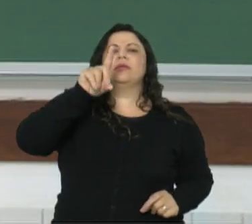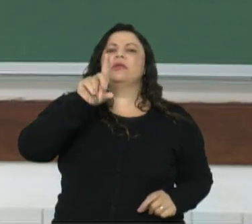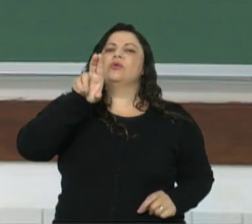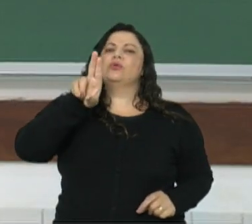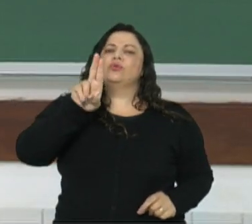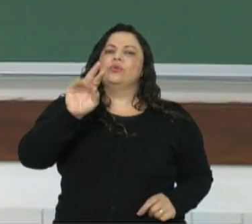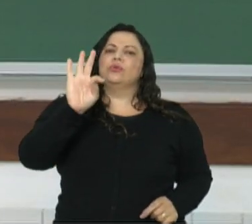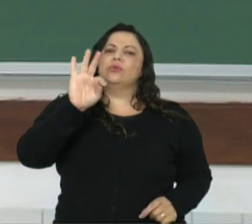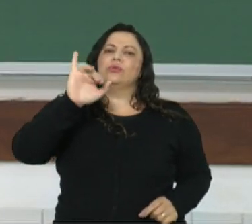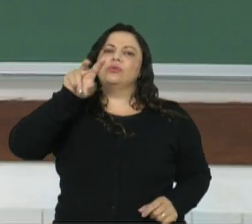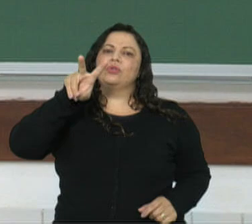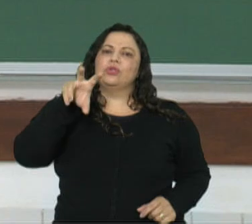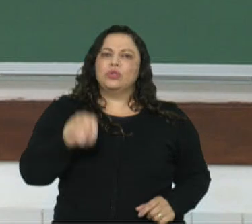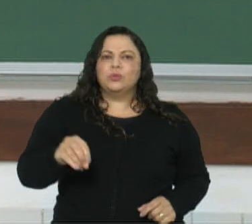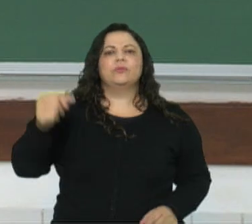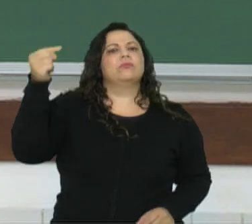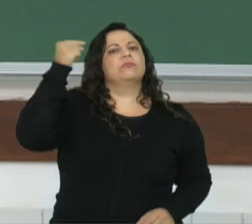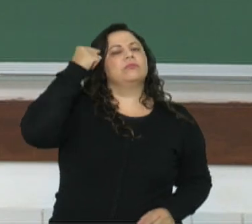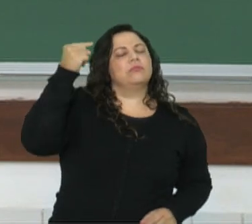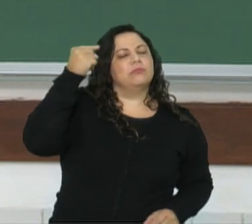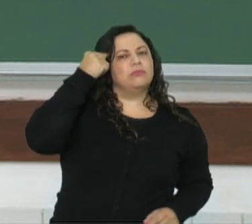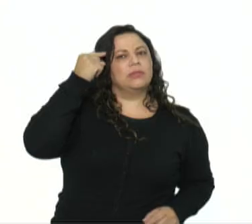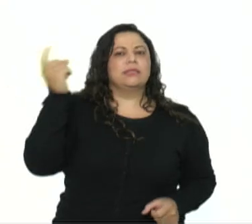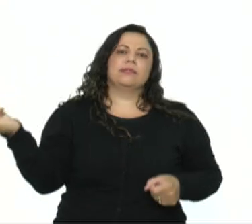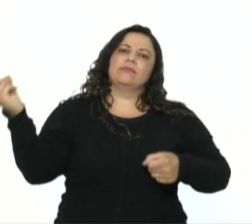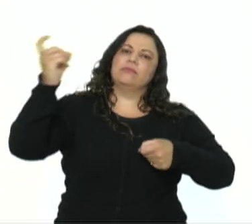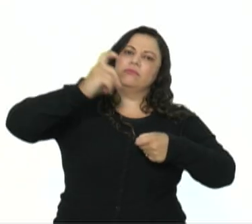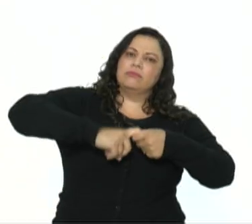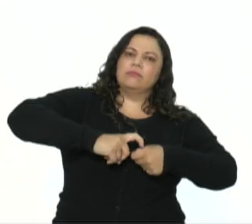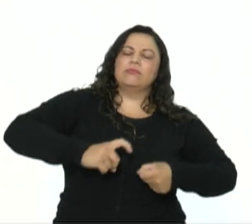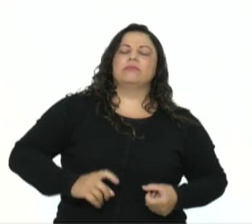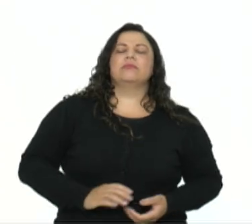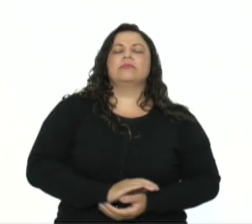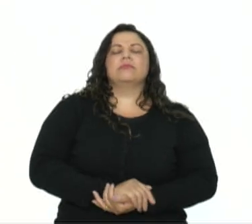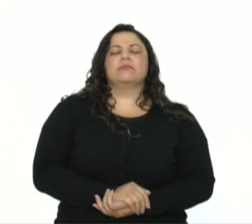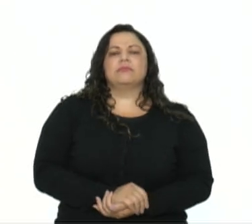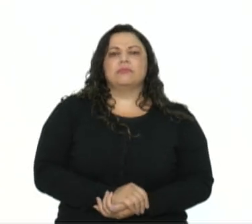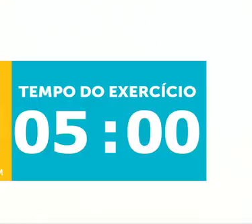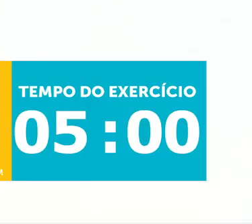Vamos então pensar um pouquinho sobre isso e já voltamos.